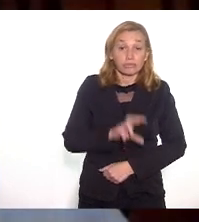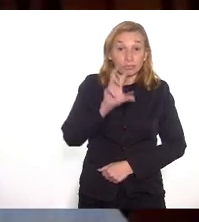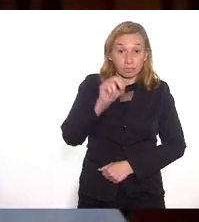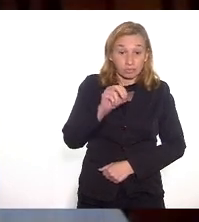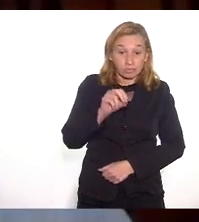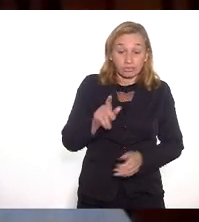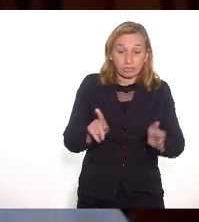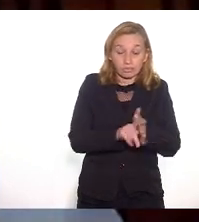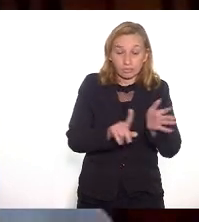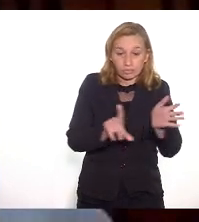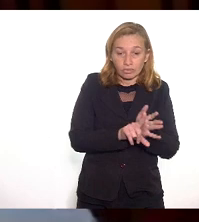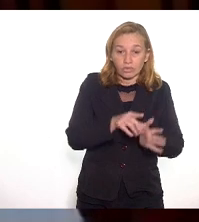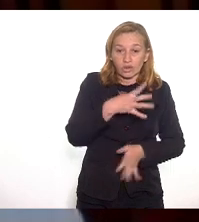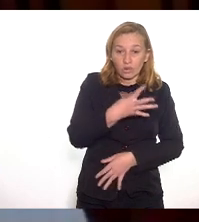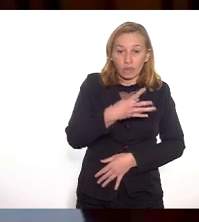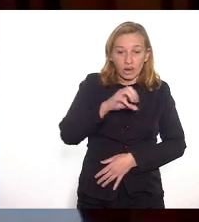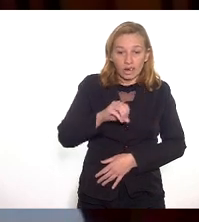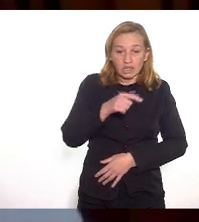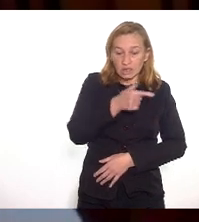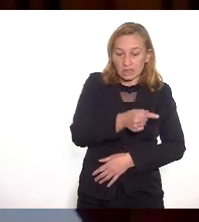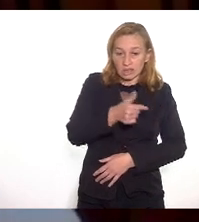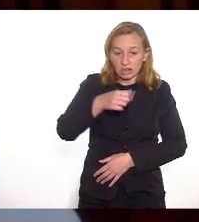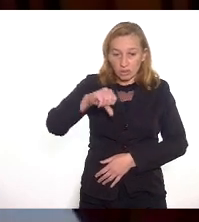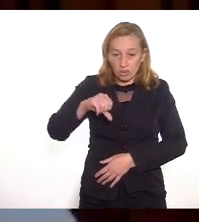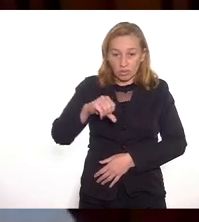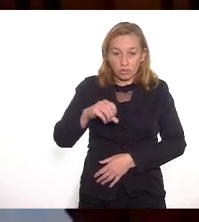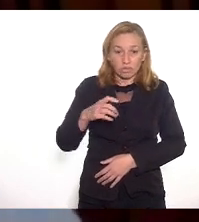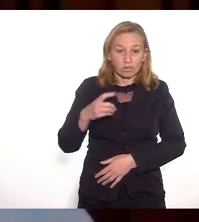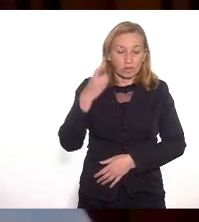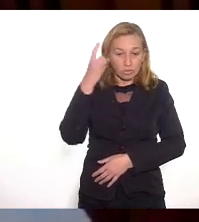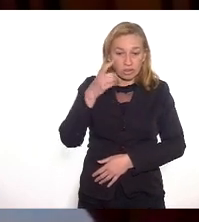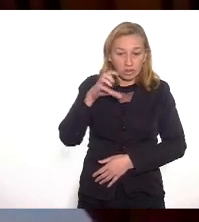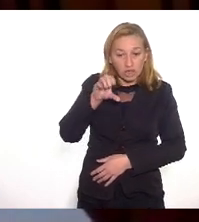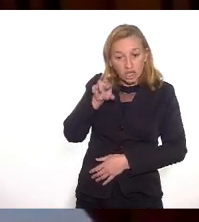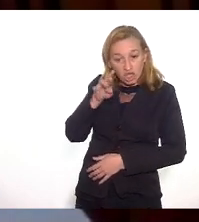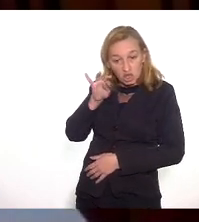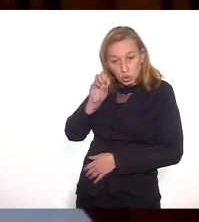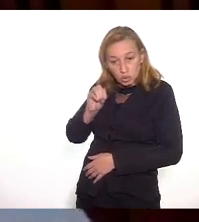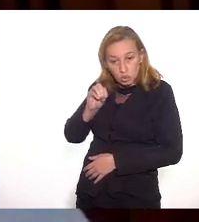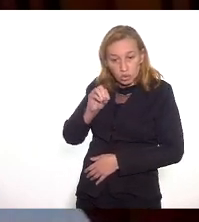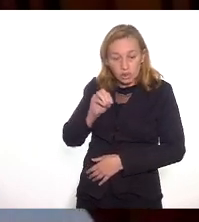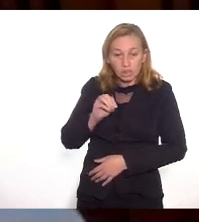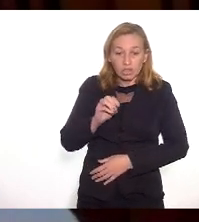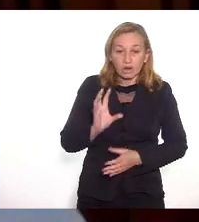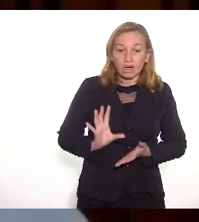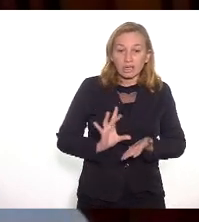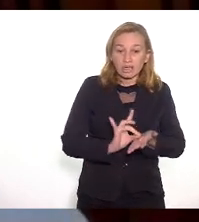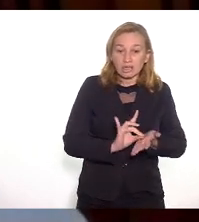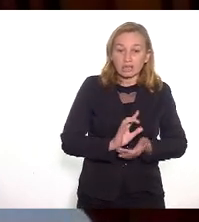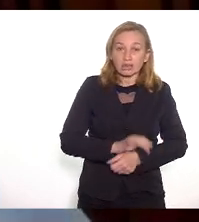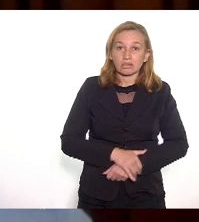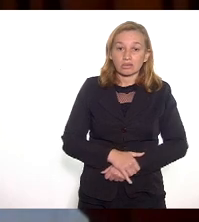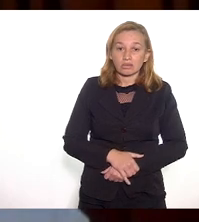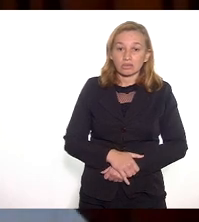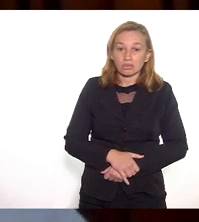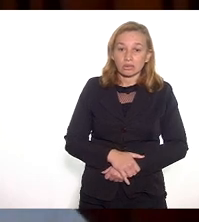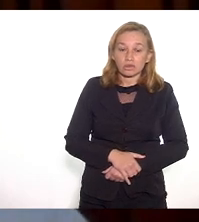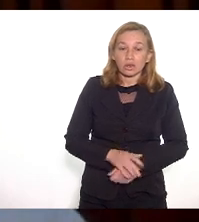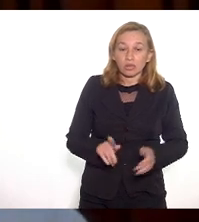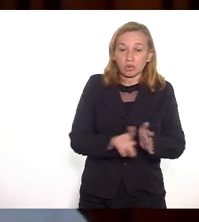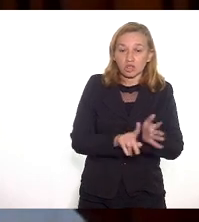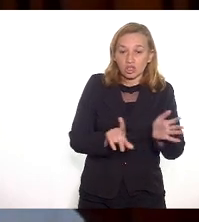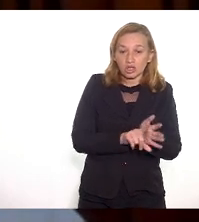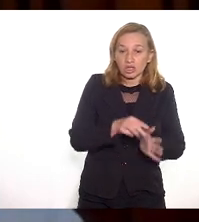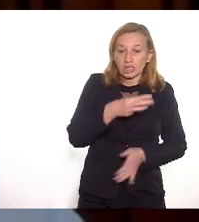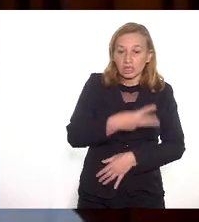50, projeto de lei 4079 de 2021, autoria do deputado Elton Cristo, o parecer é pela anexação ao projeto de